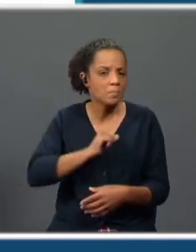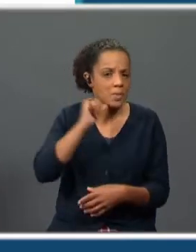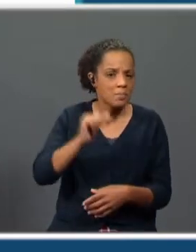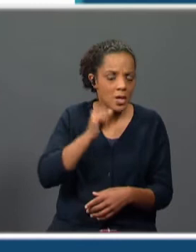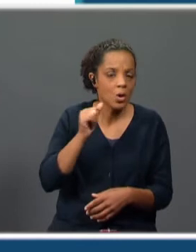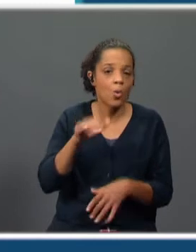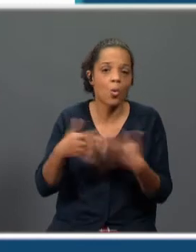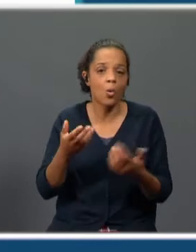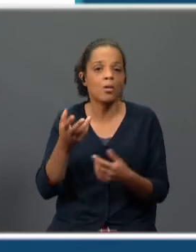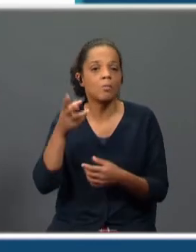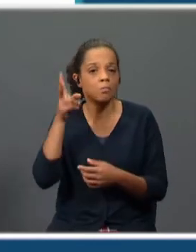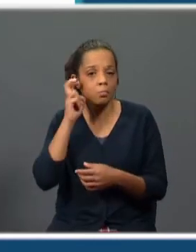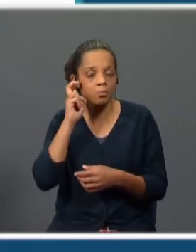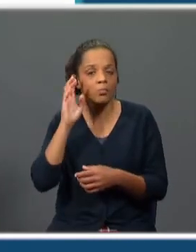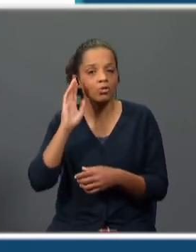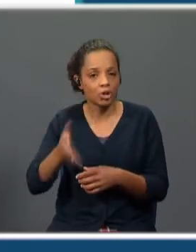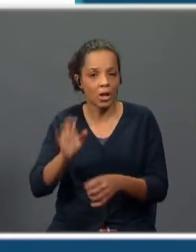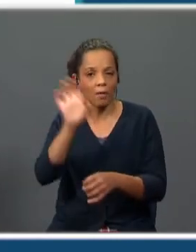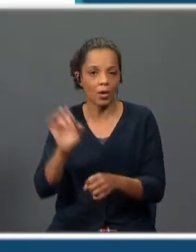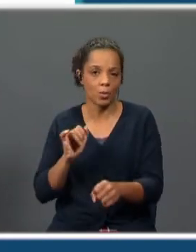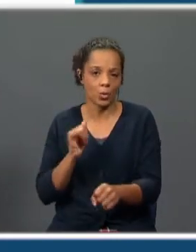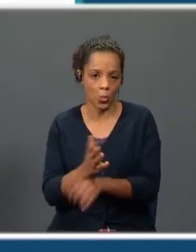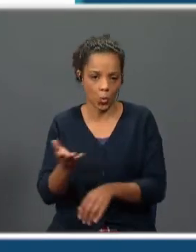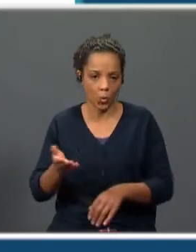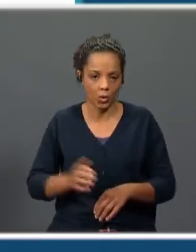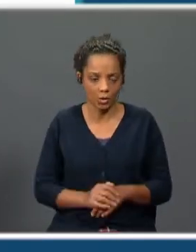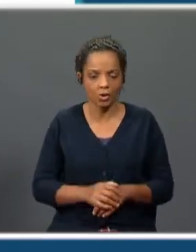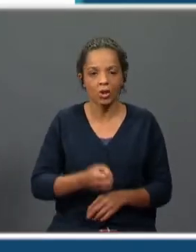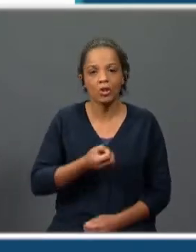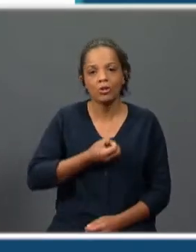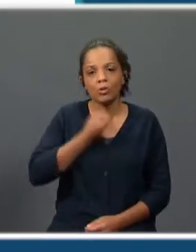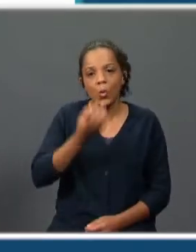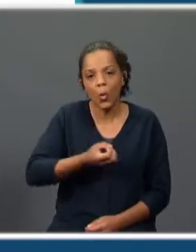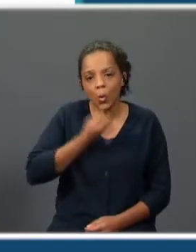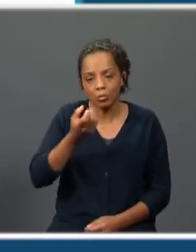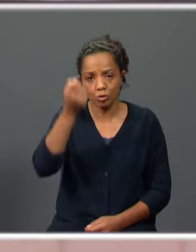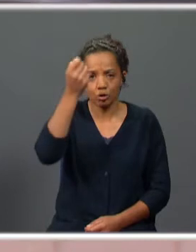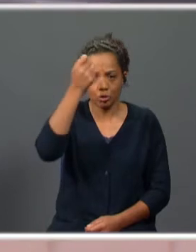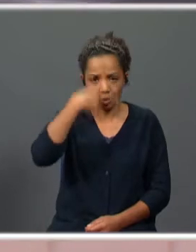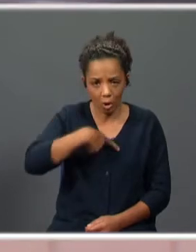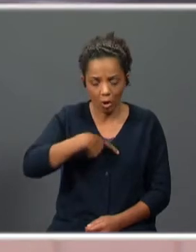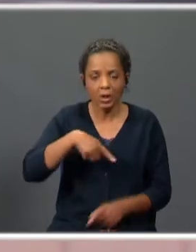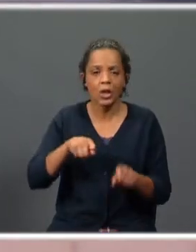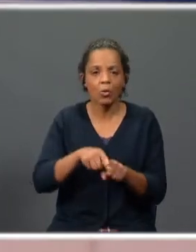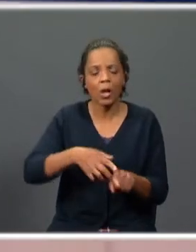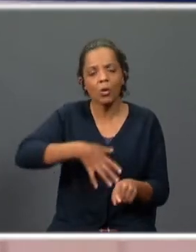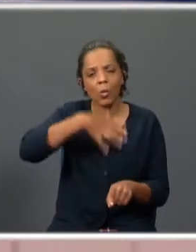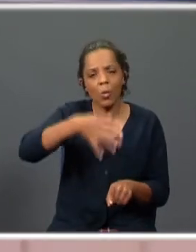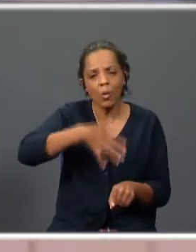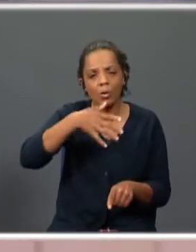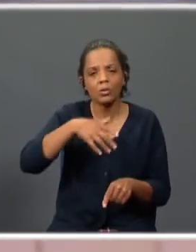outras maneiras. É isso mesmo, um conto é uma história que vai passando oralmente